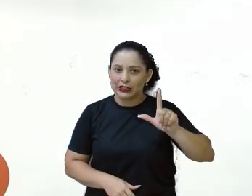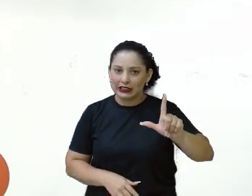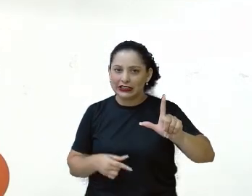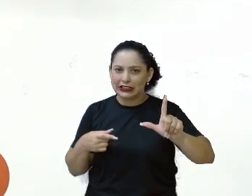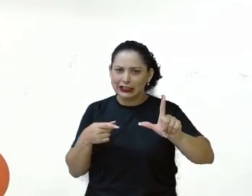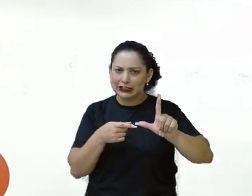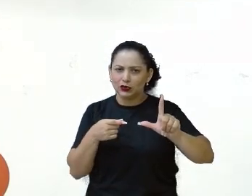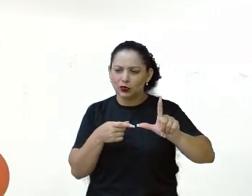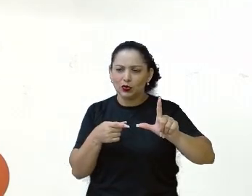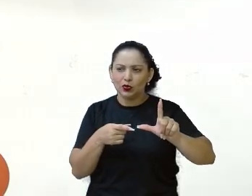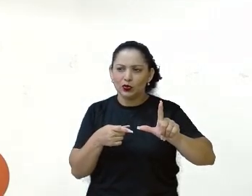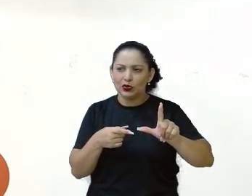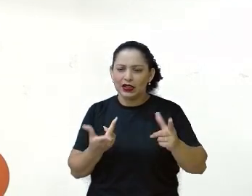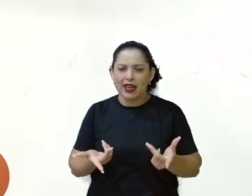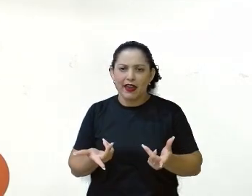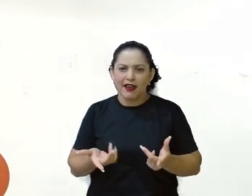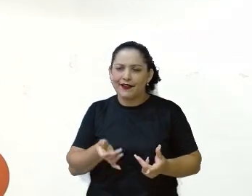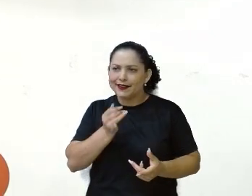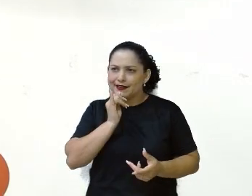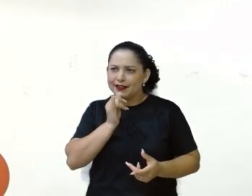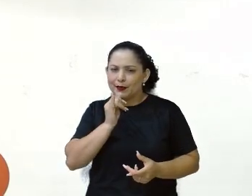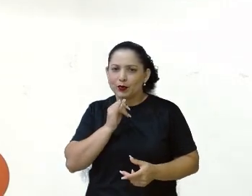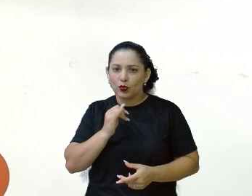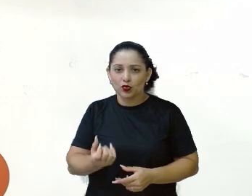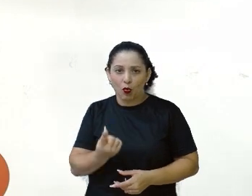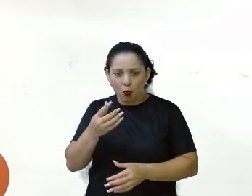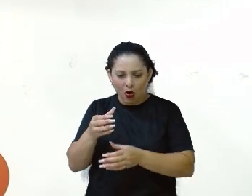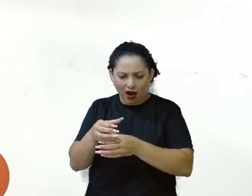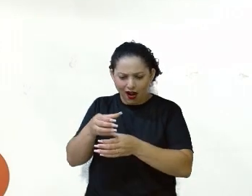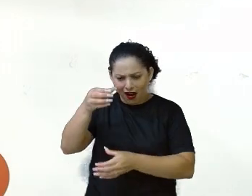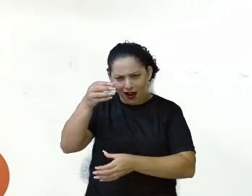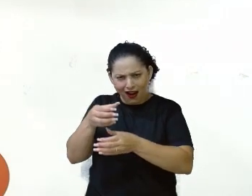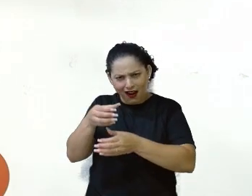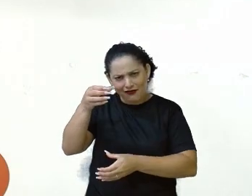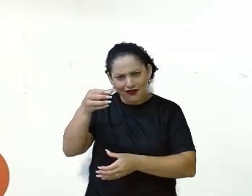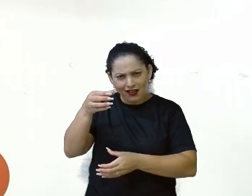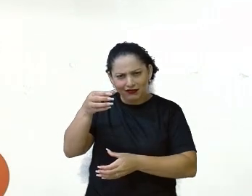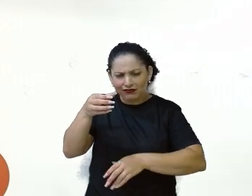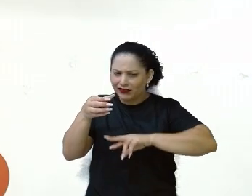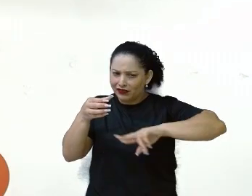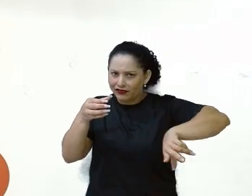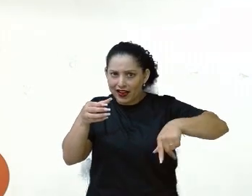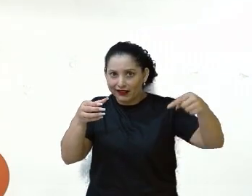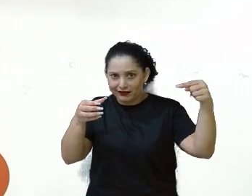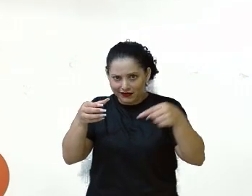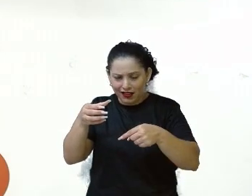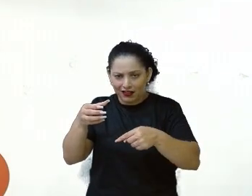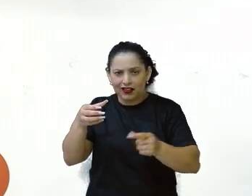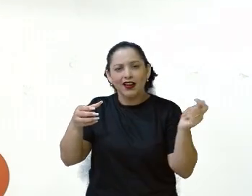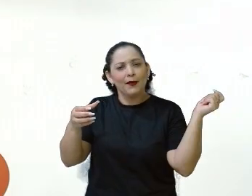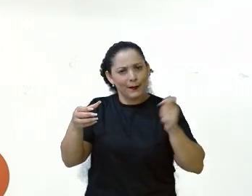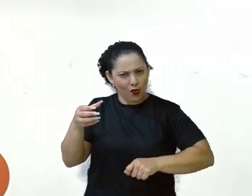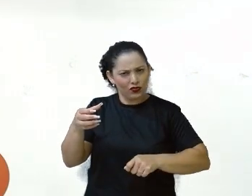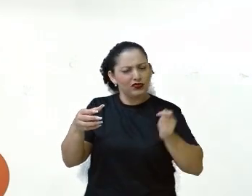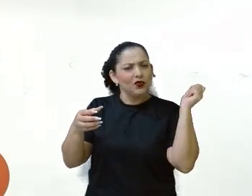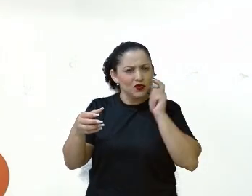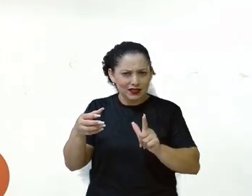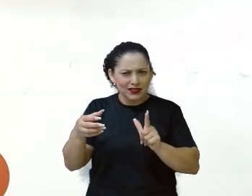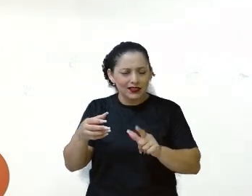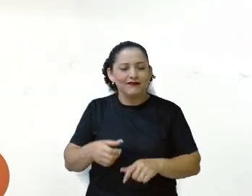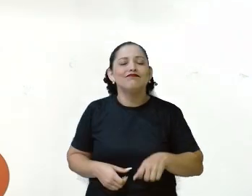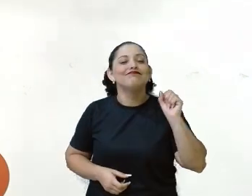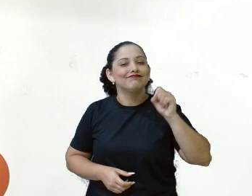ser necessariamente em uma garrafa apenas? Consegue, certamente. Assim como eu consigo